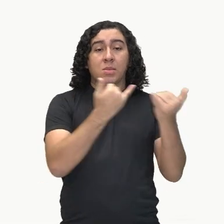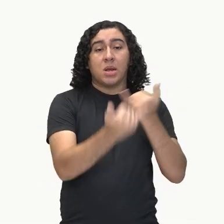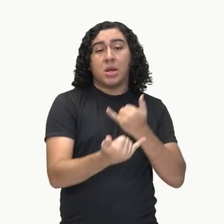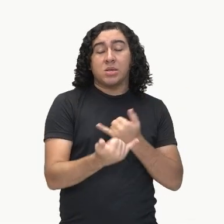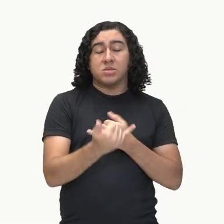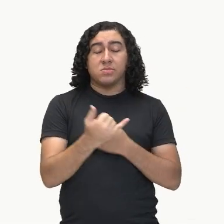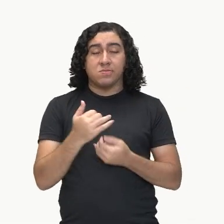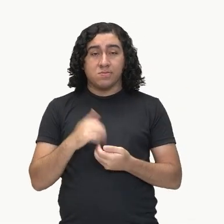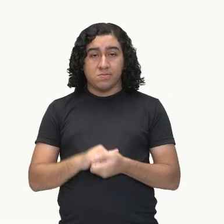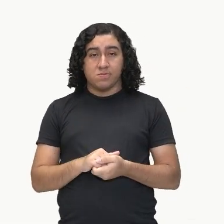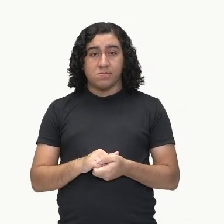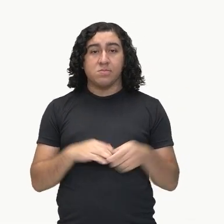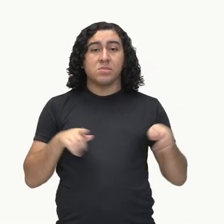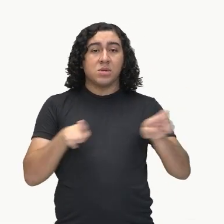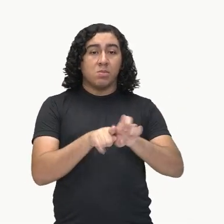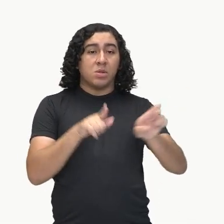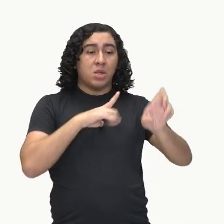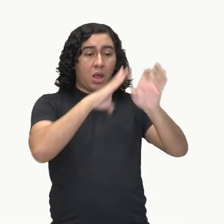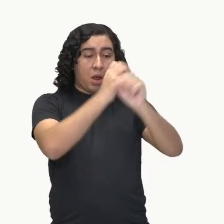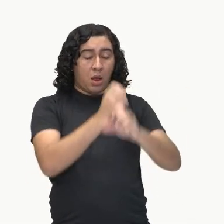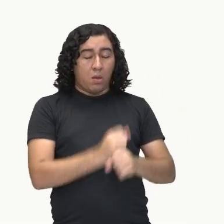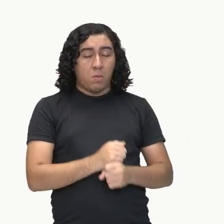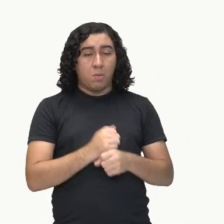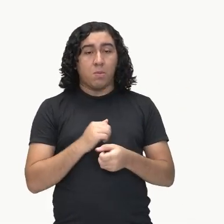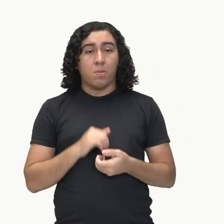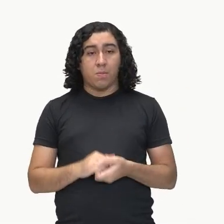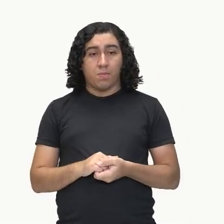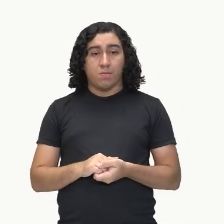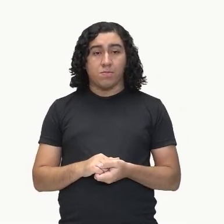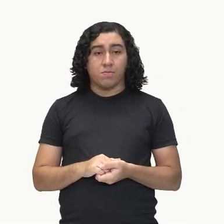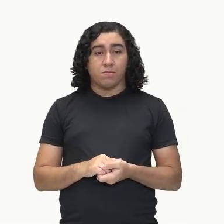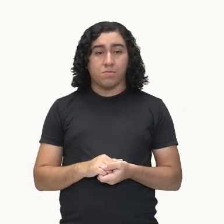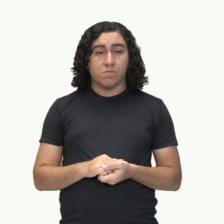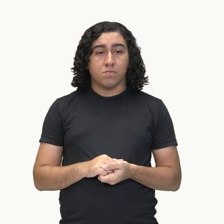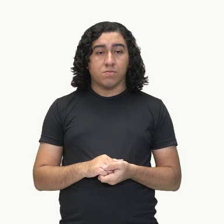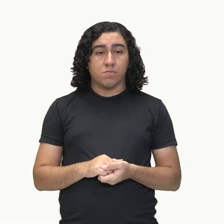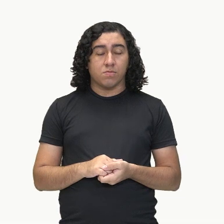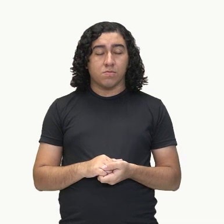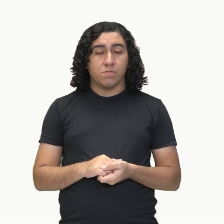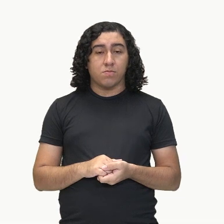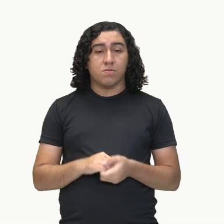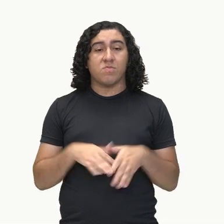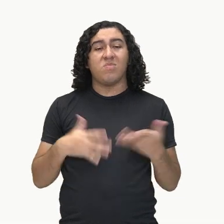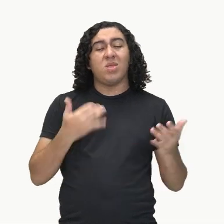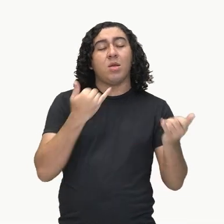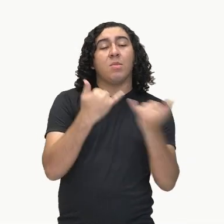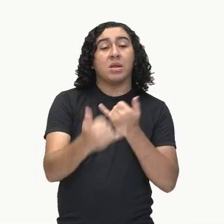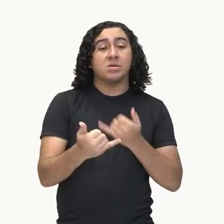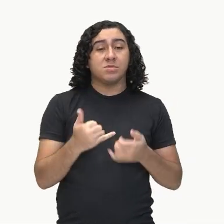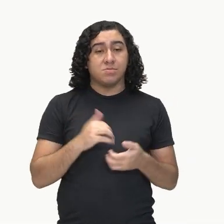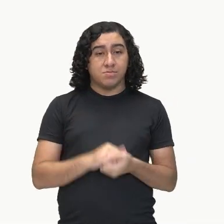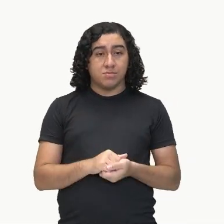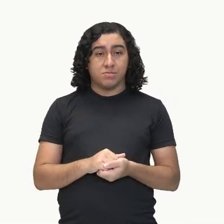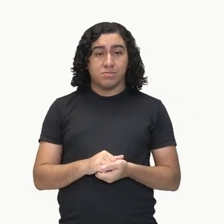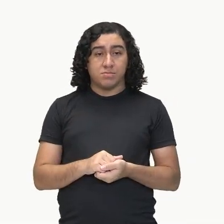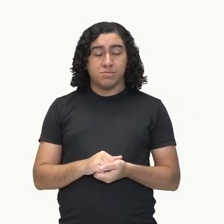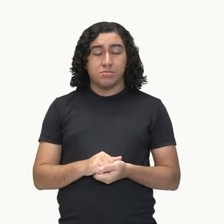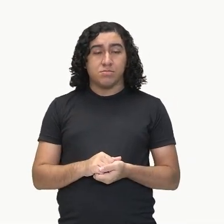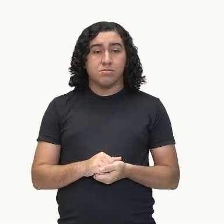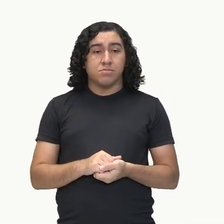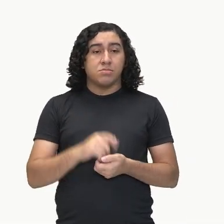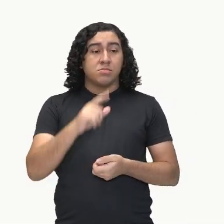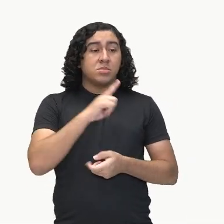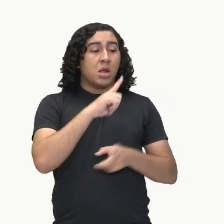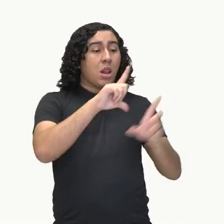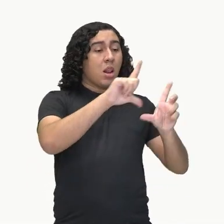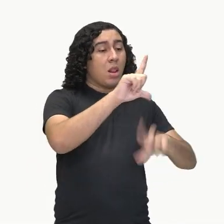semelhantes e adicionar os coeficientes. Quais são os termos semelhantes? Quem possui a parte